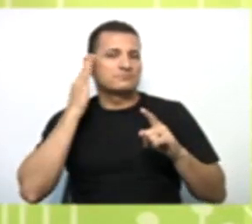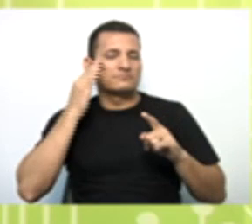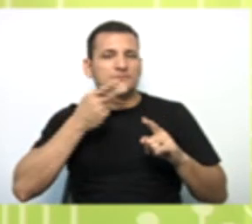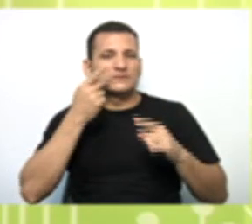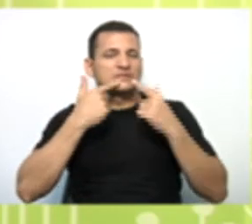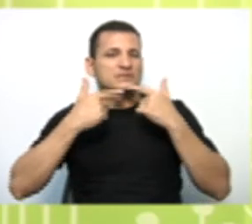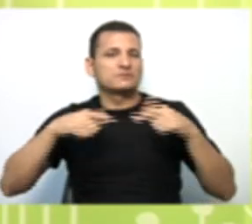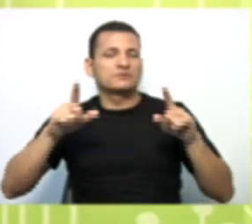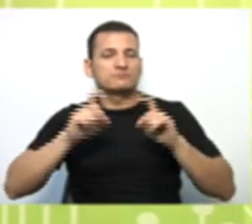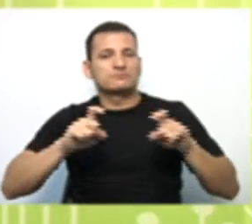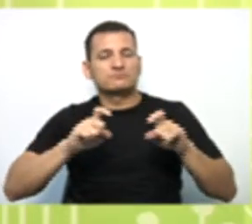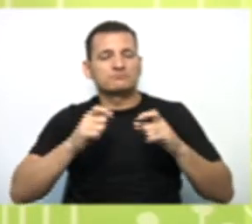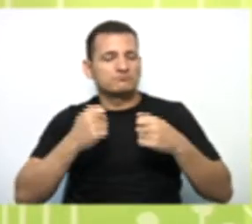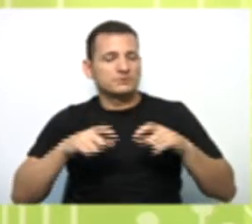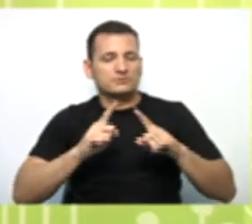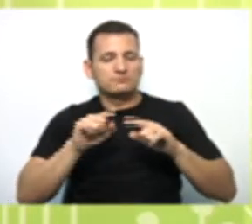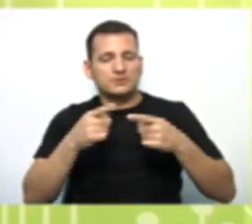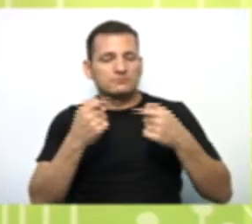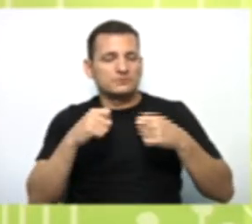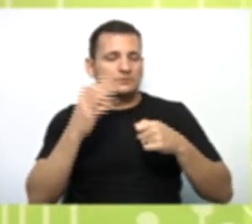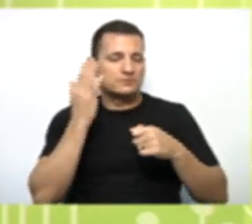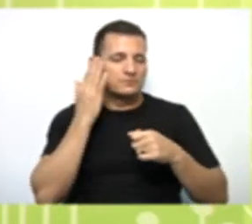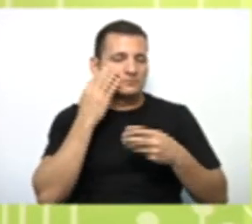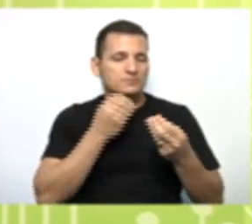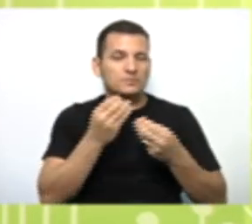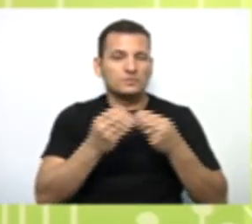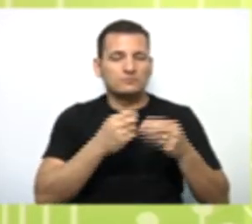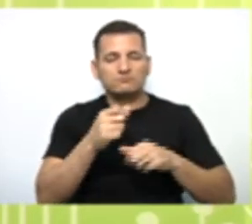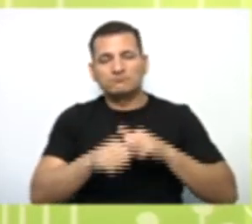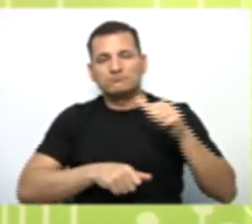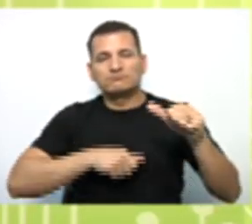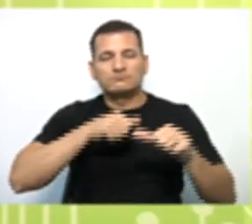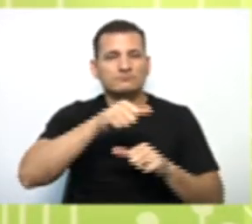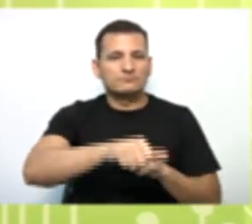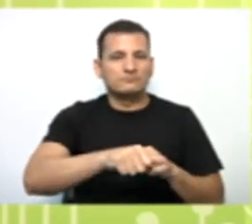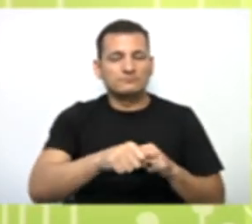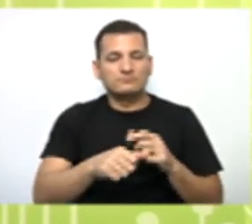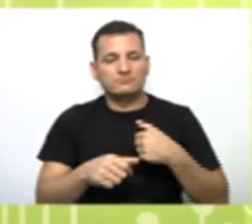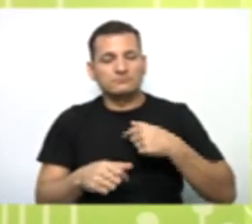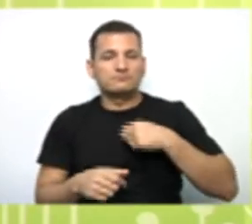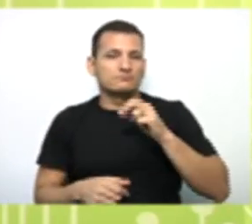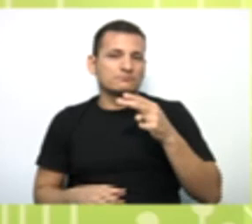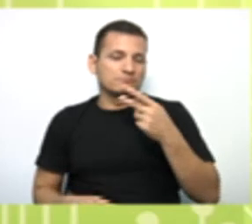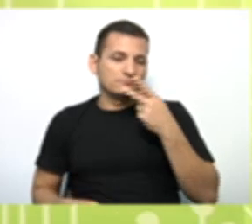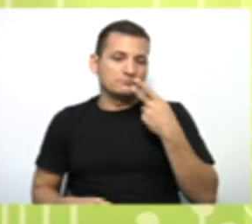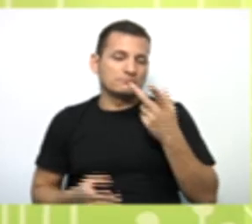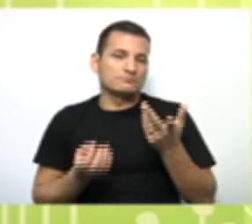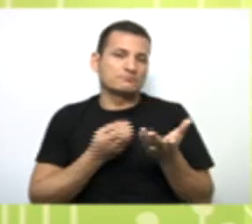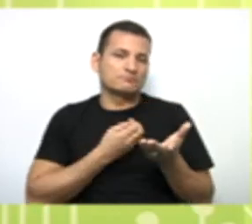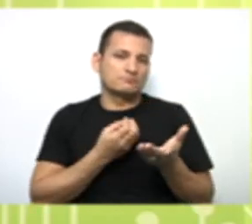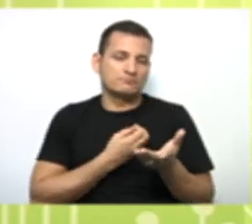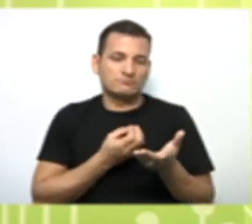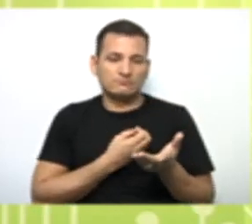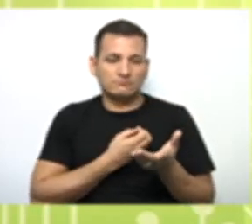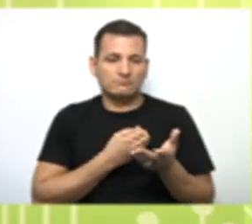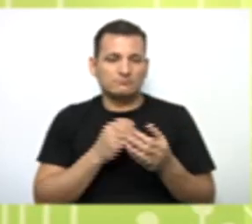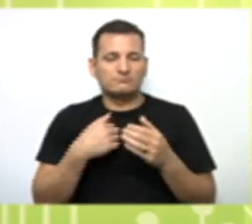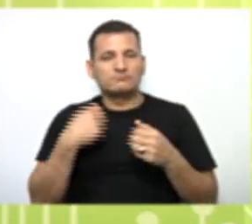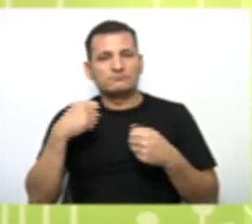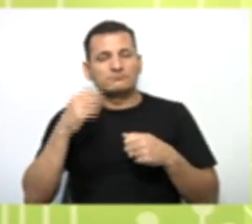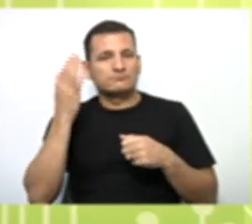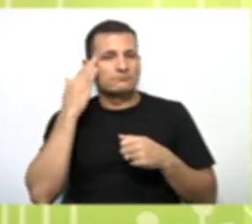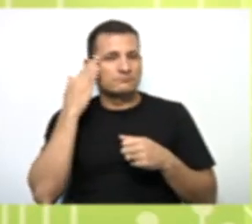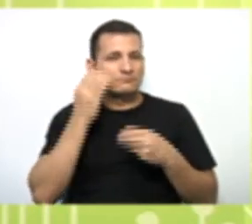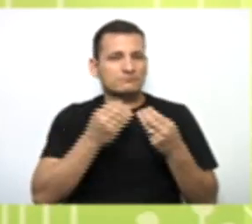preciso. Mas eu preciso saber como traduzir. Em um determinado momento, eu vou falar de uma maneira, vou falar um número, e eu preciso saber